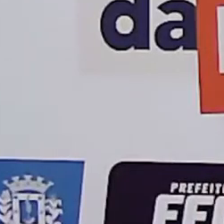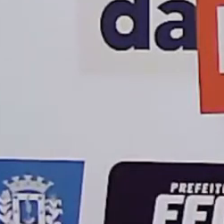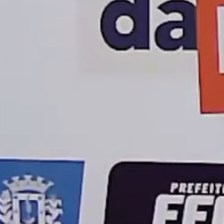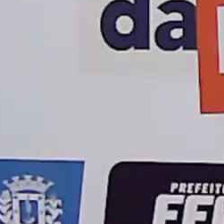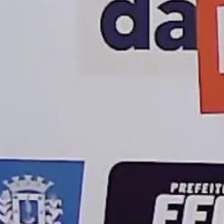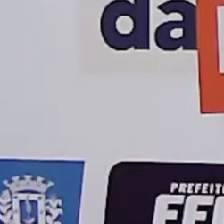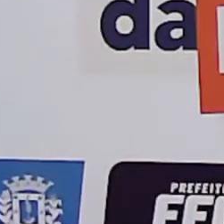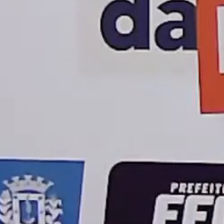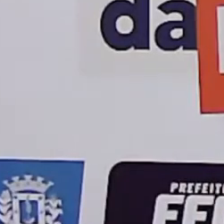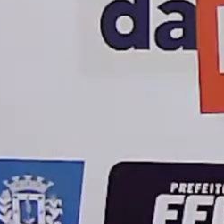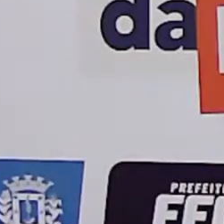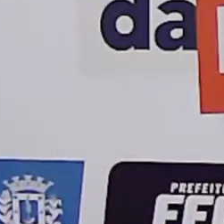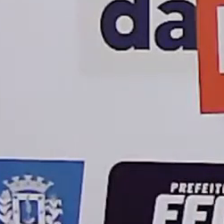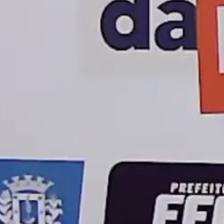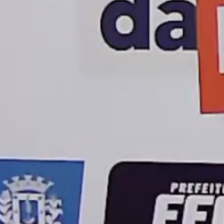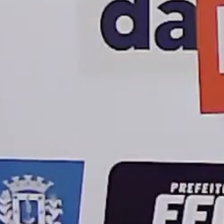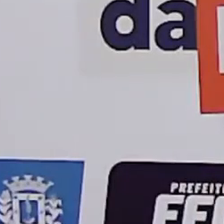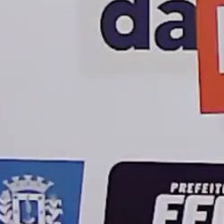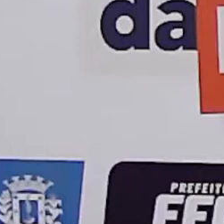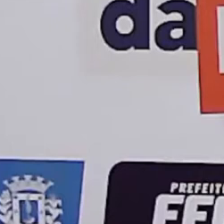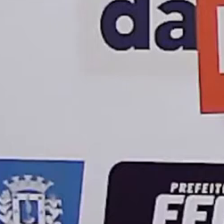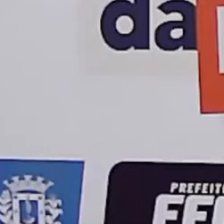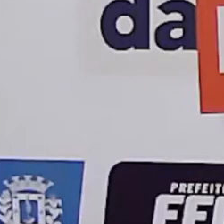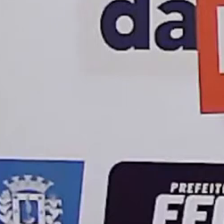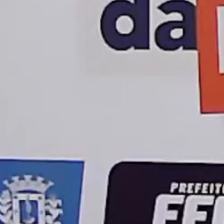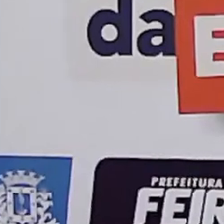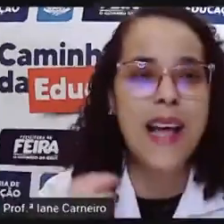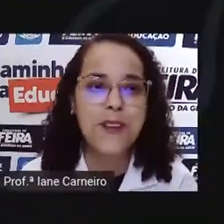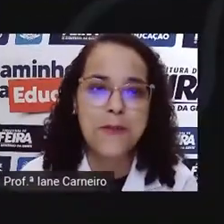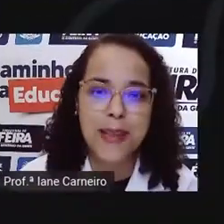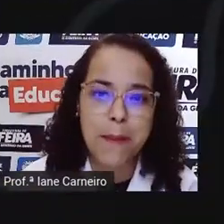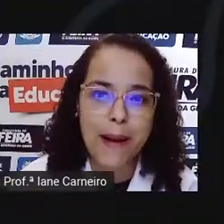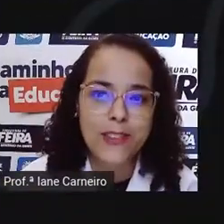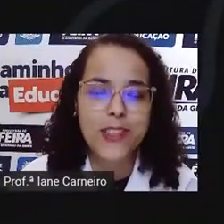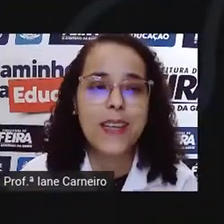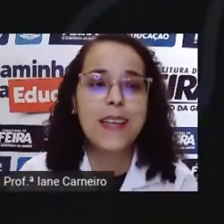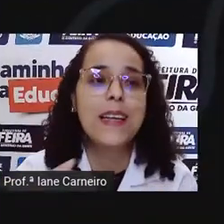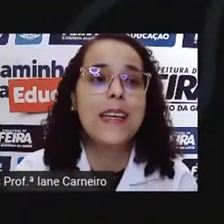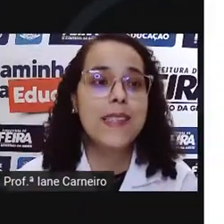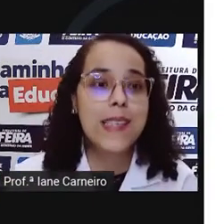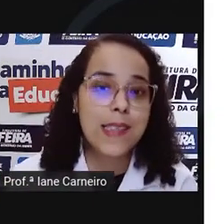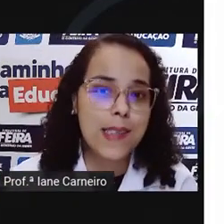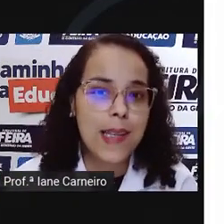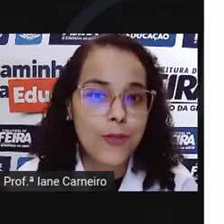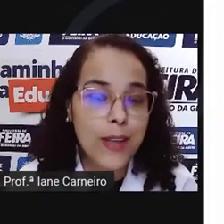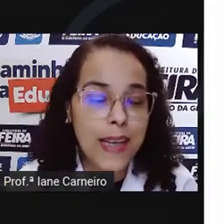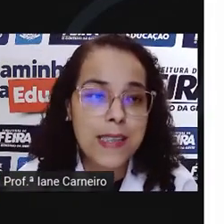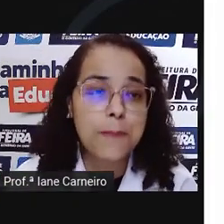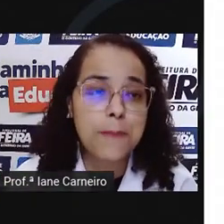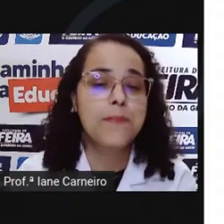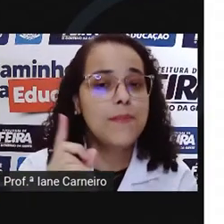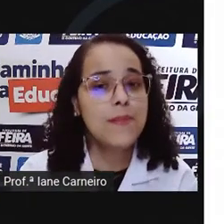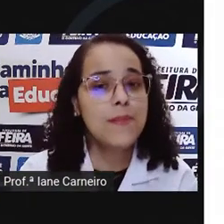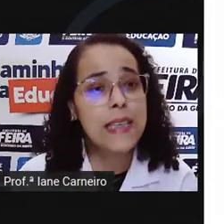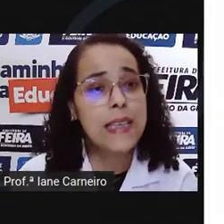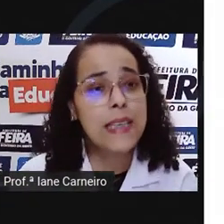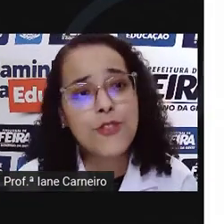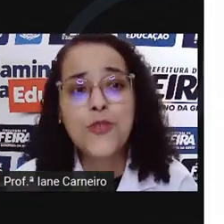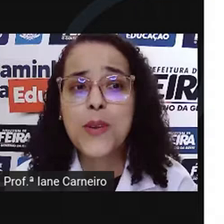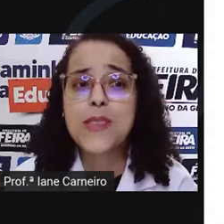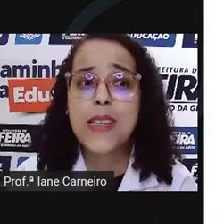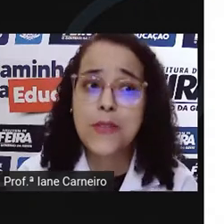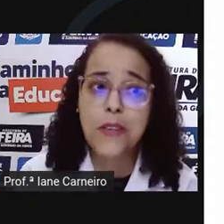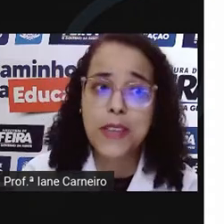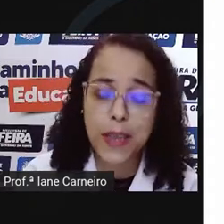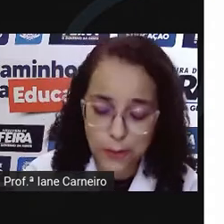sobre as figuras planas. E agora a gente vai falar só sobre elas, tá bom? Nessa aula de matemática e ciências da natureza, que é a aula de